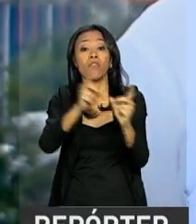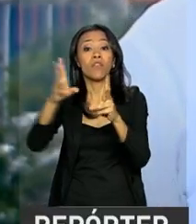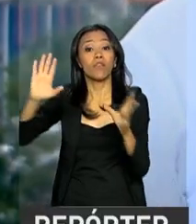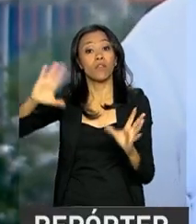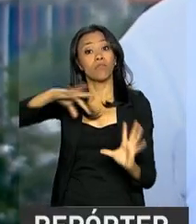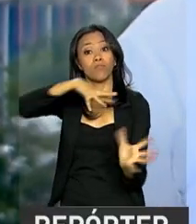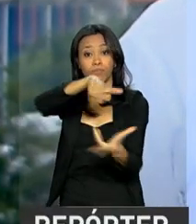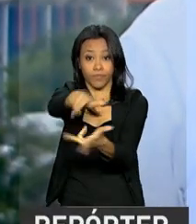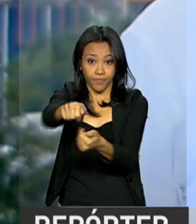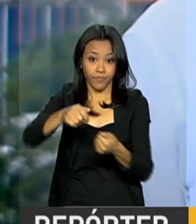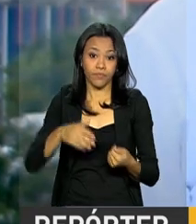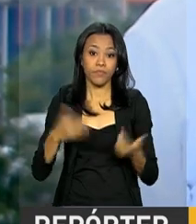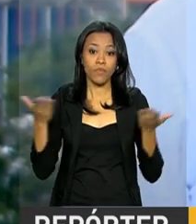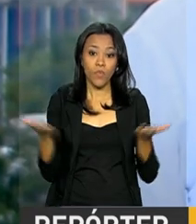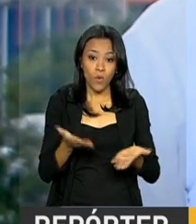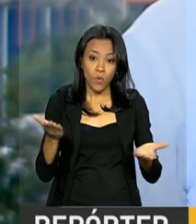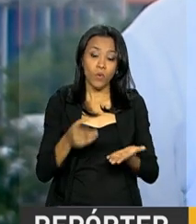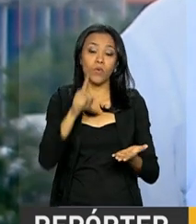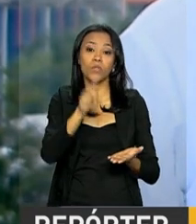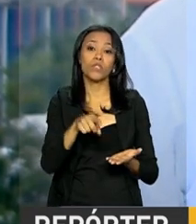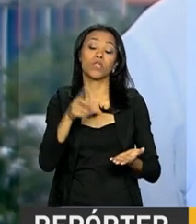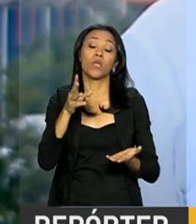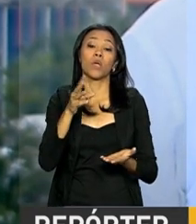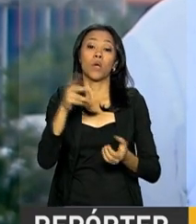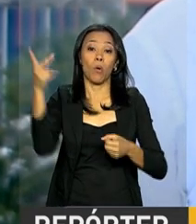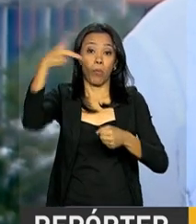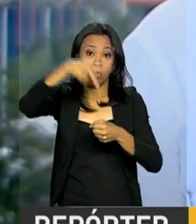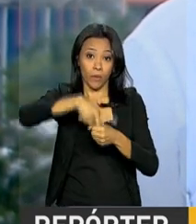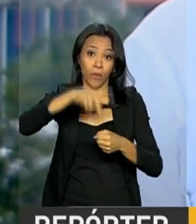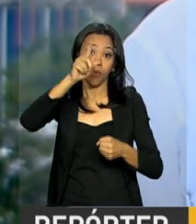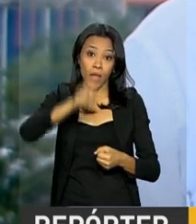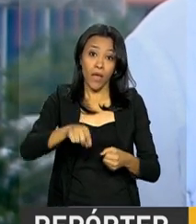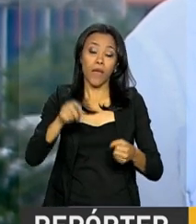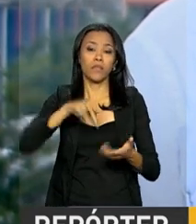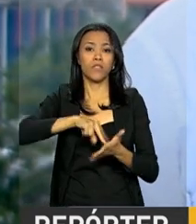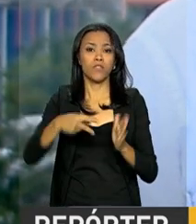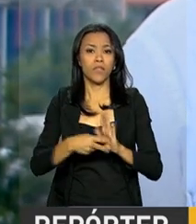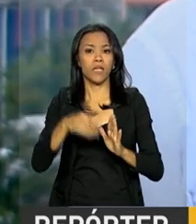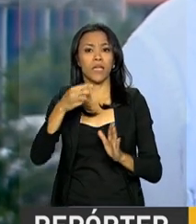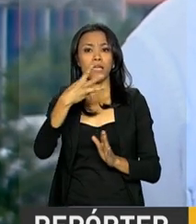hoje representa 30% do PIB do estado do Rio de Janeiro. E para essa região